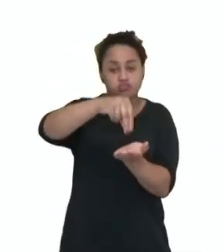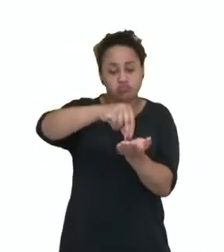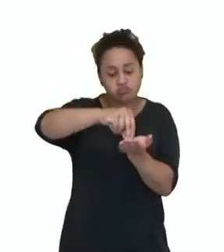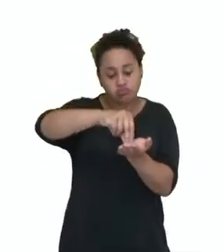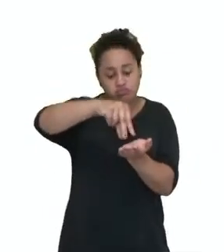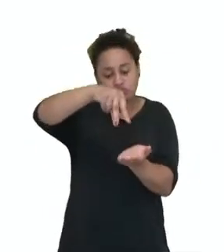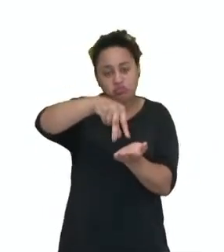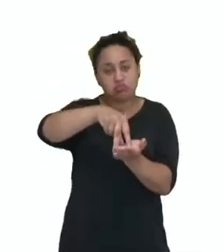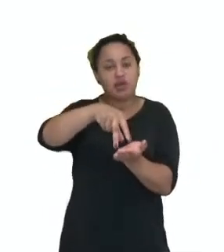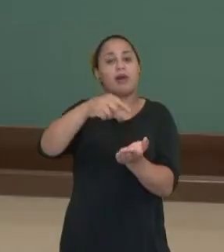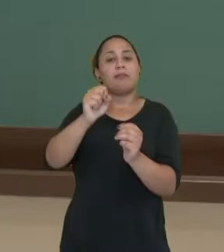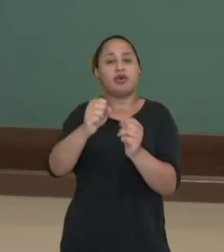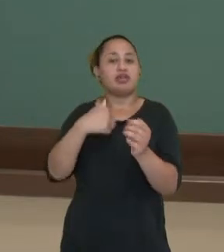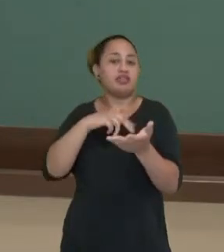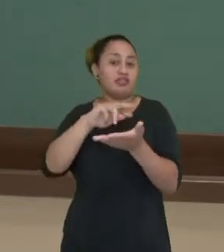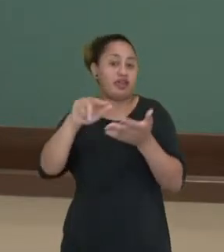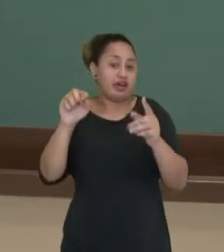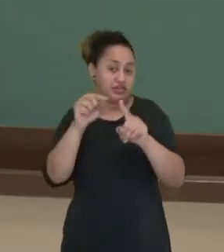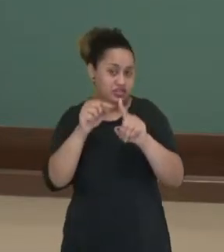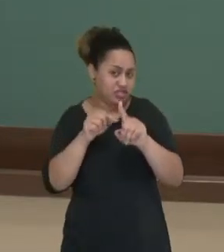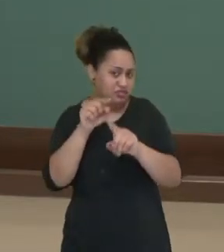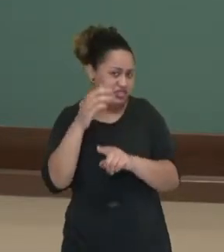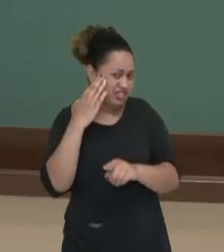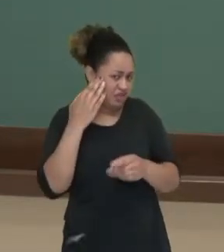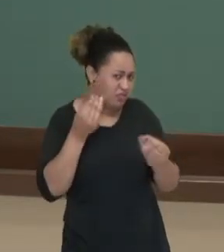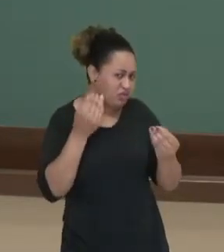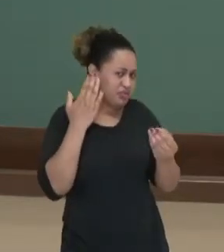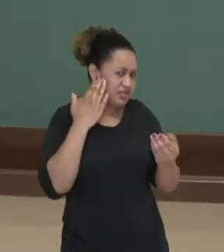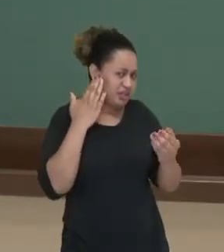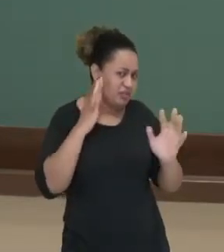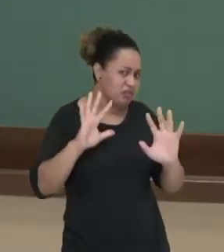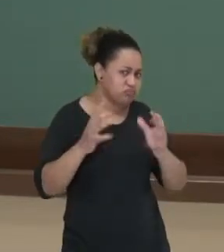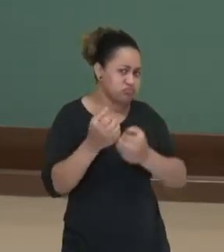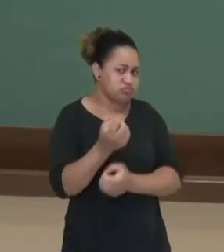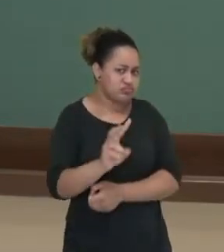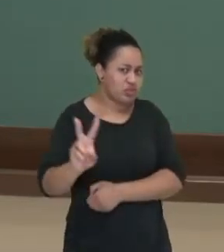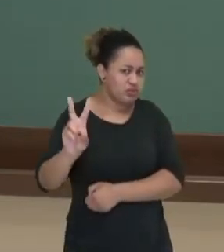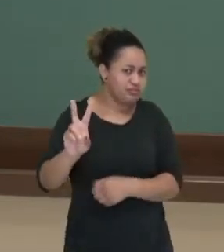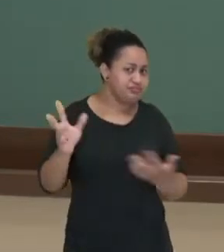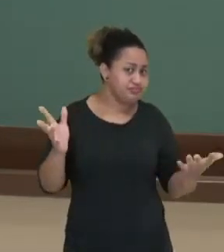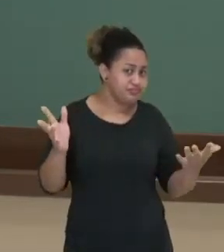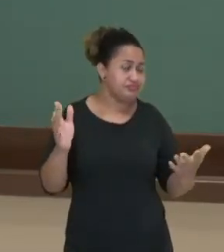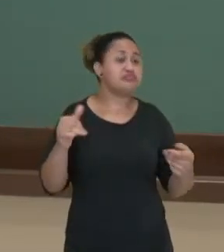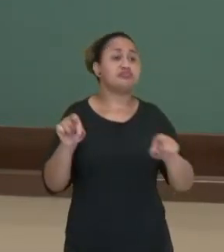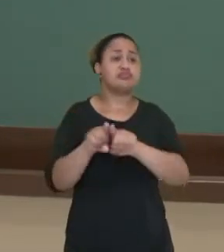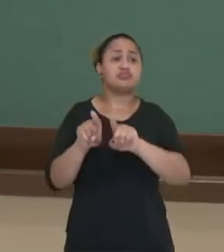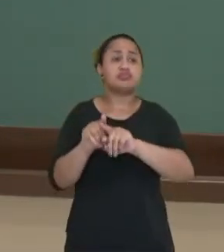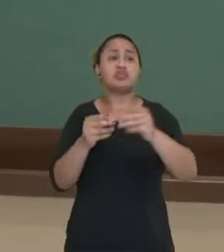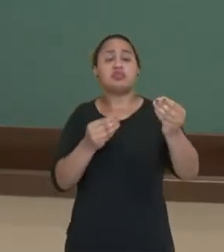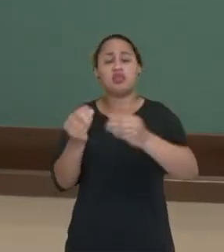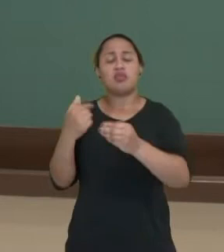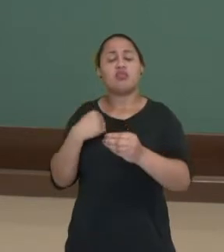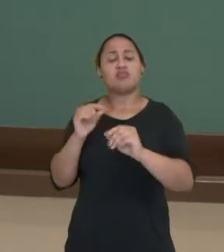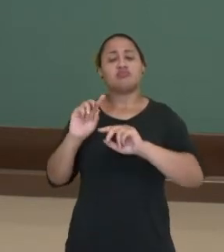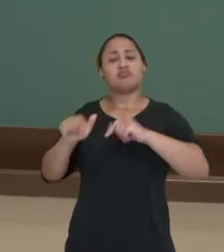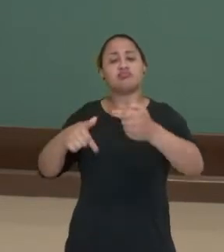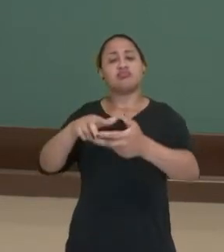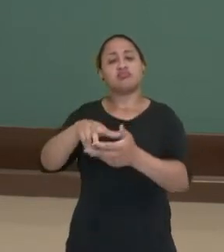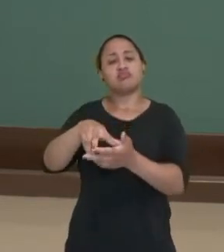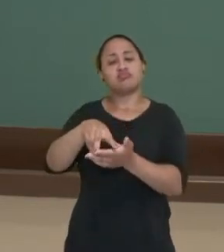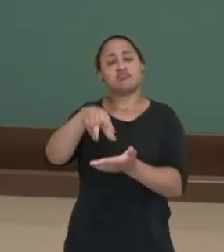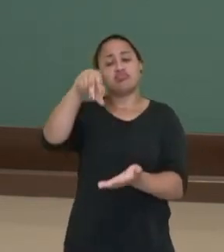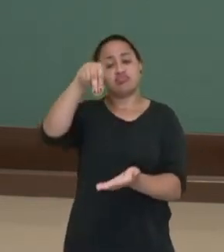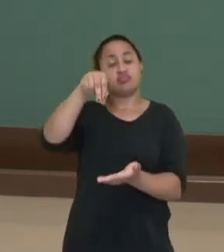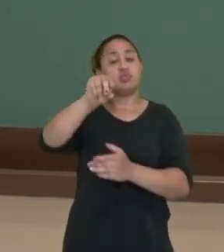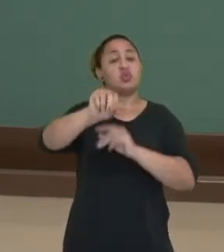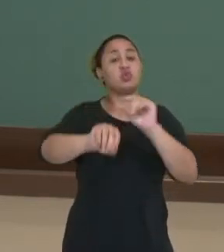de prisma? Pensem lá um pouquinho, sabem? Vamos à segunda pergunta. Como procedemos em prismas